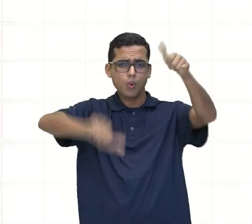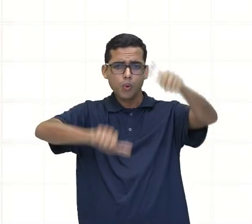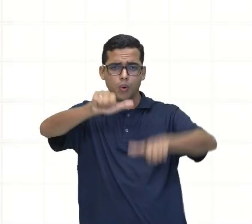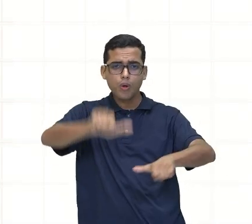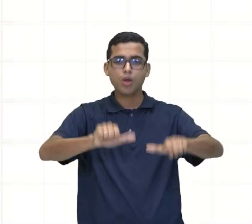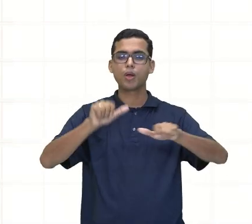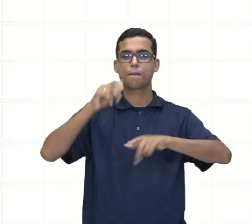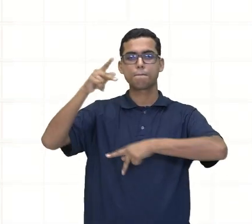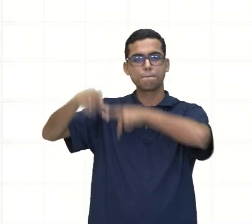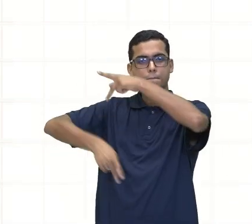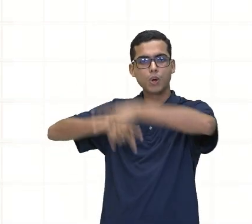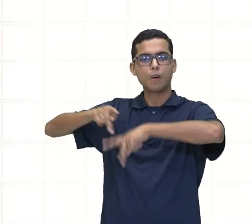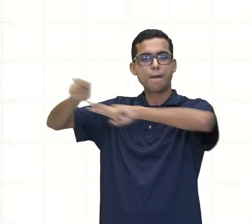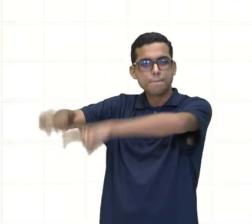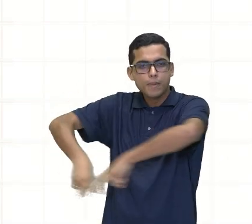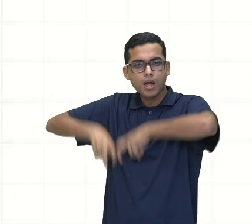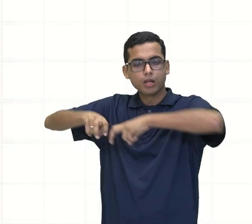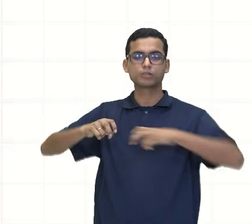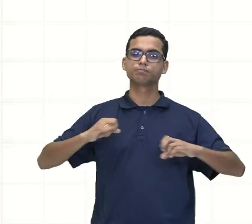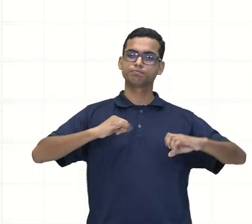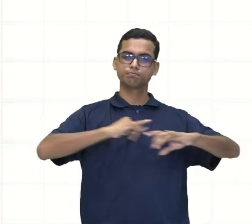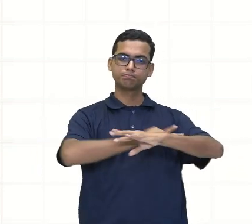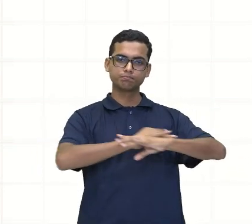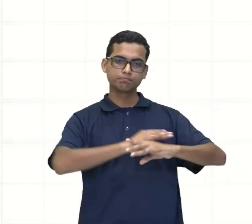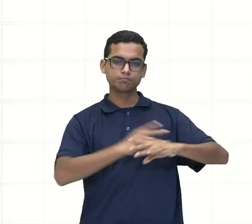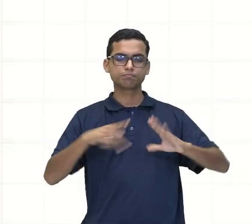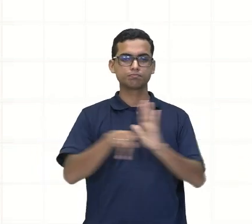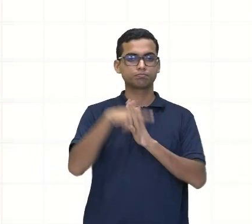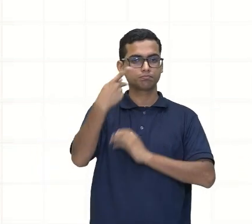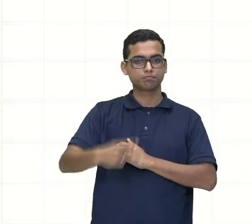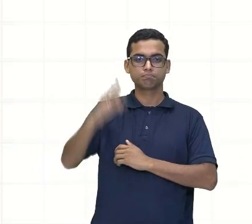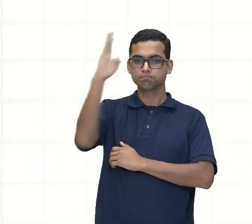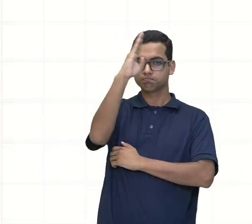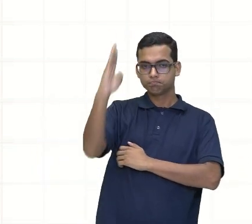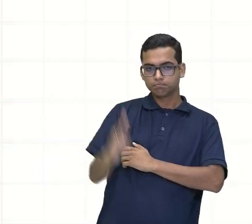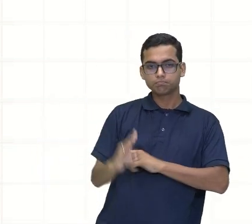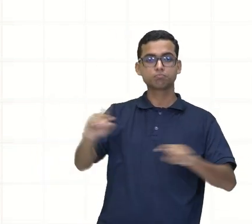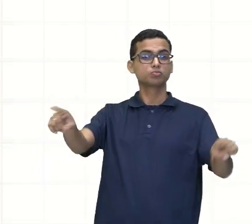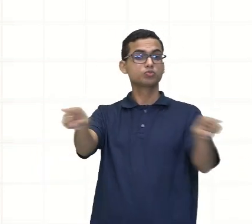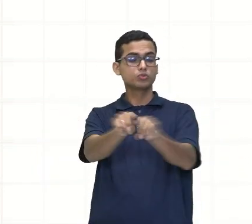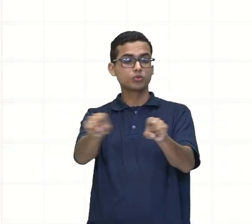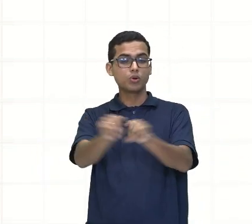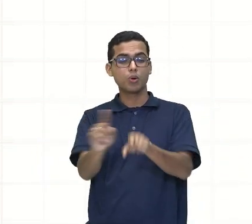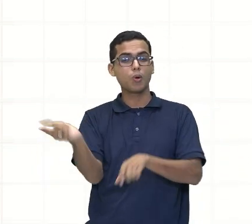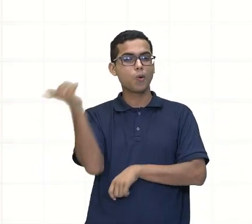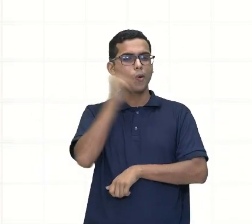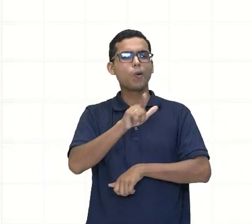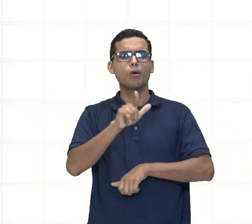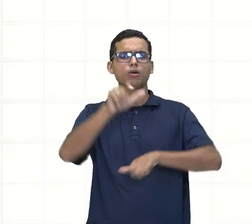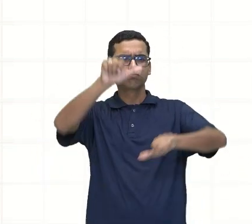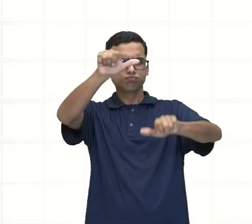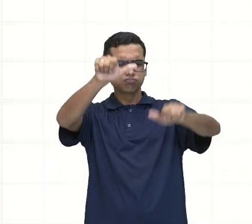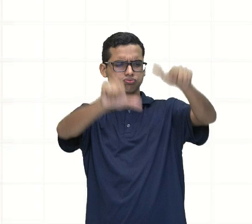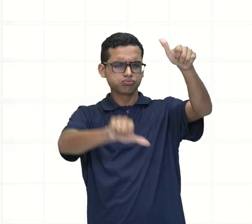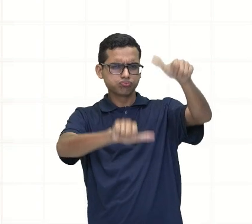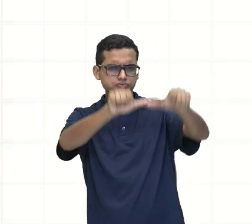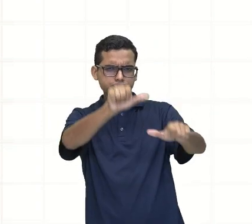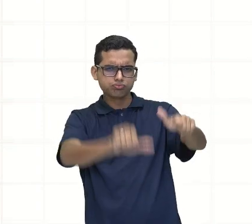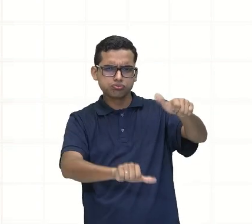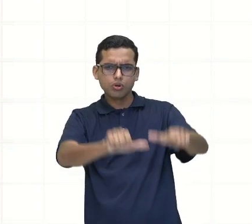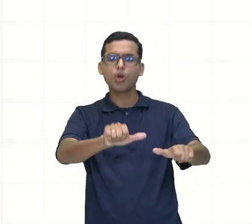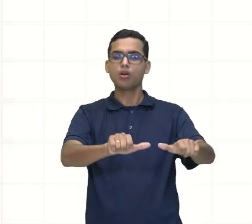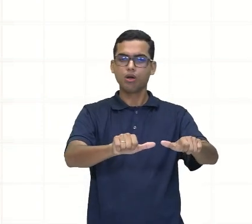população rural e urbana do território brasileiro. Eu posso fazer essa análise, né, dessa